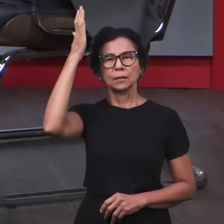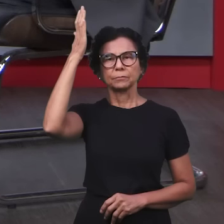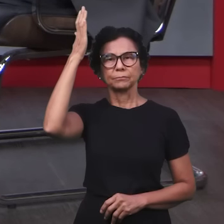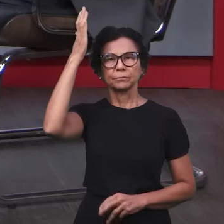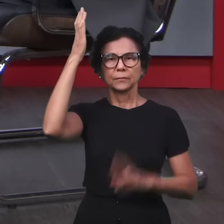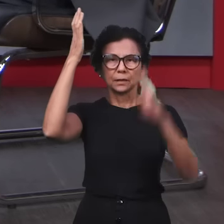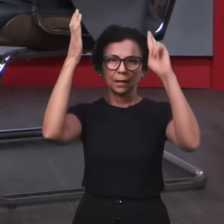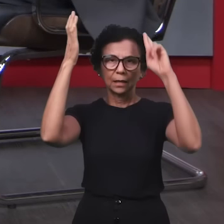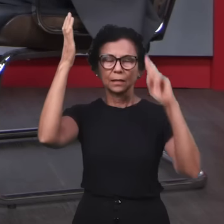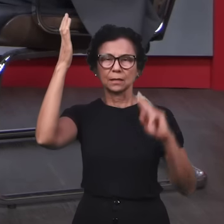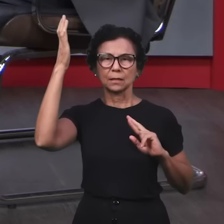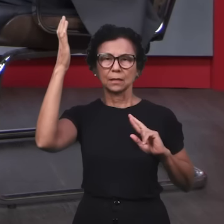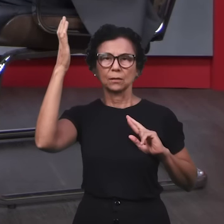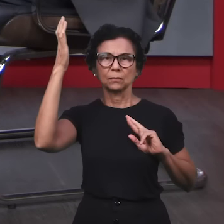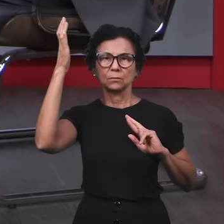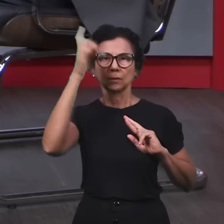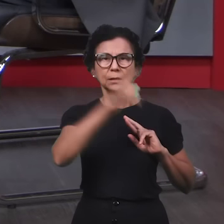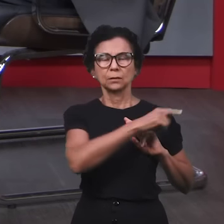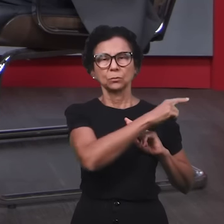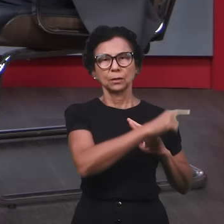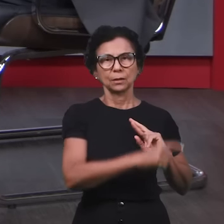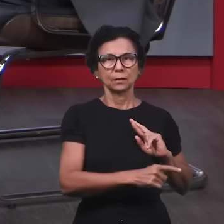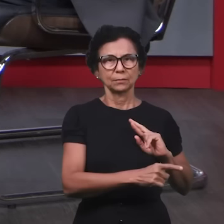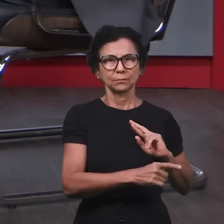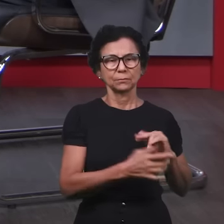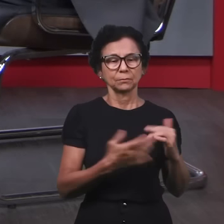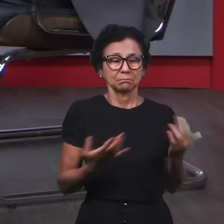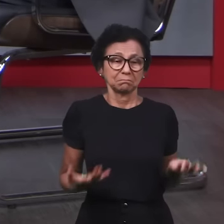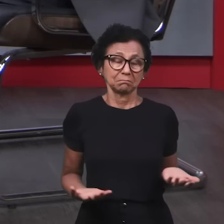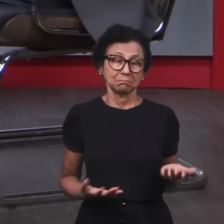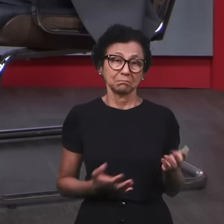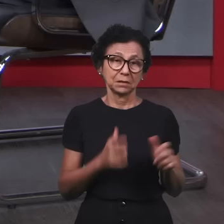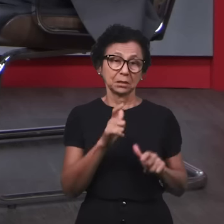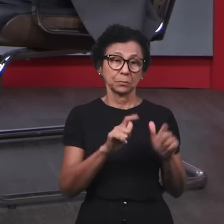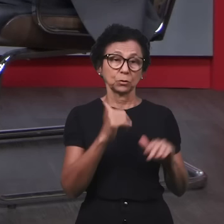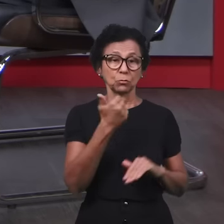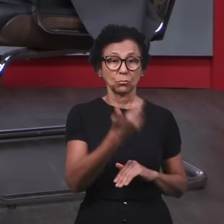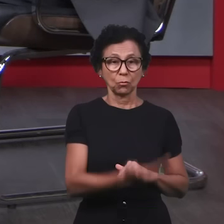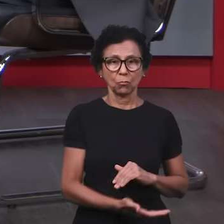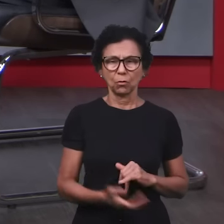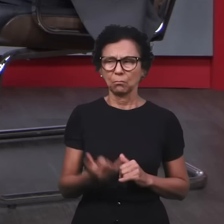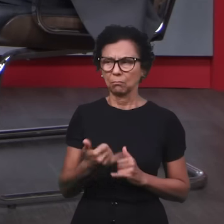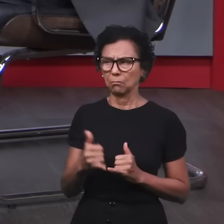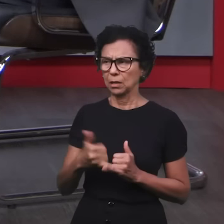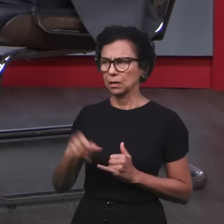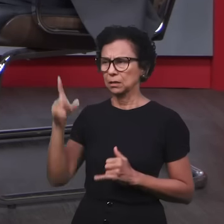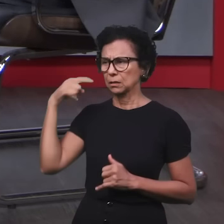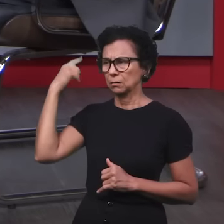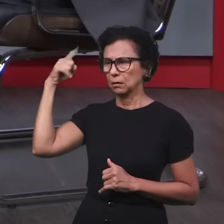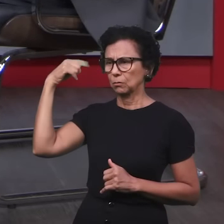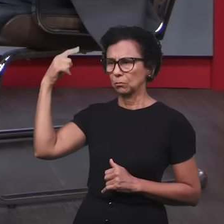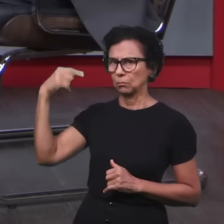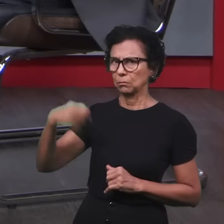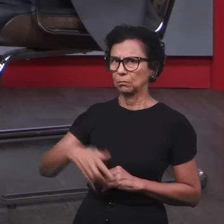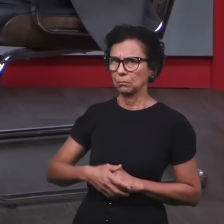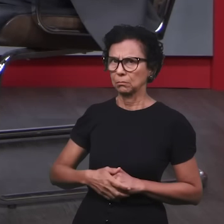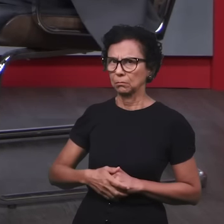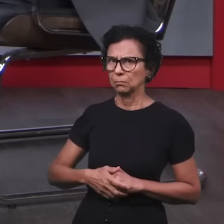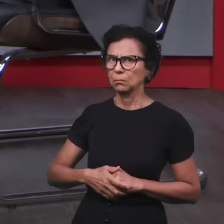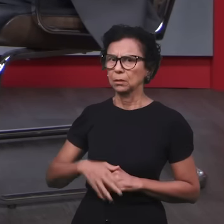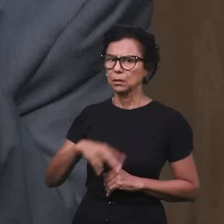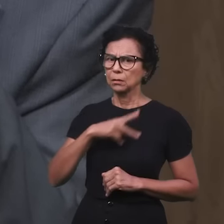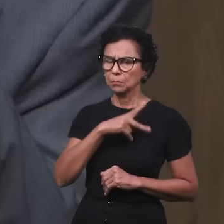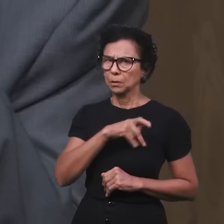Para os que estão de fora, isso pode ser delírio, pode ser loucura. Por isso Paulo diz que o Evangelho é loucura para os que perecem, porque